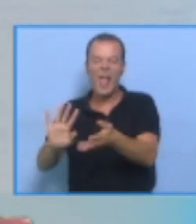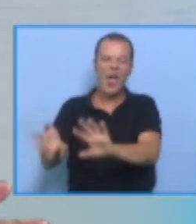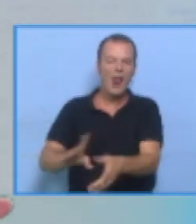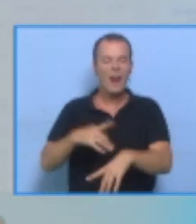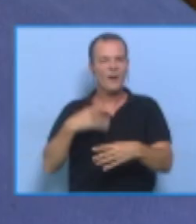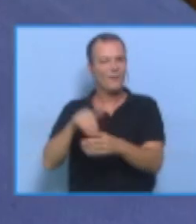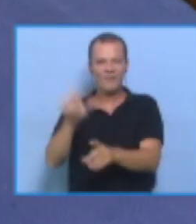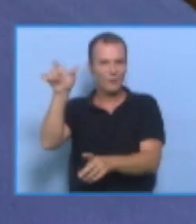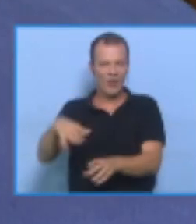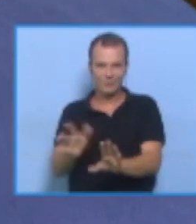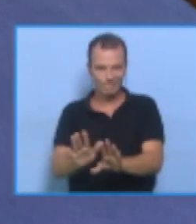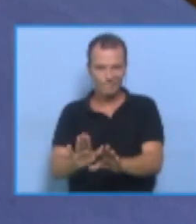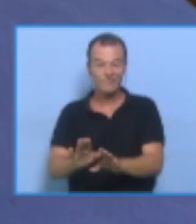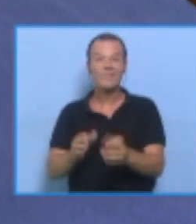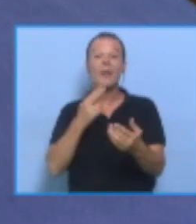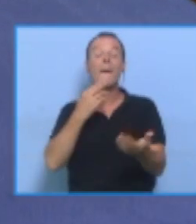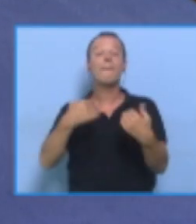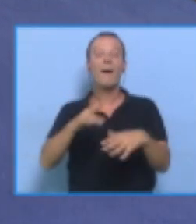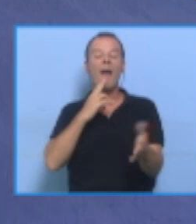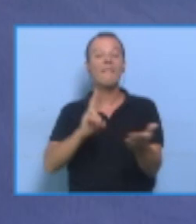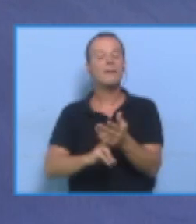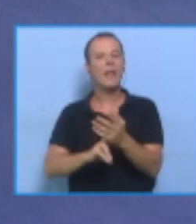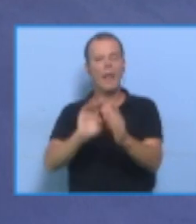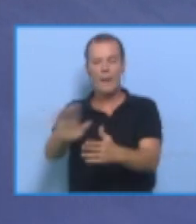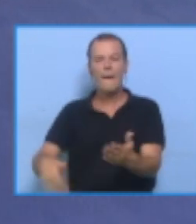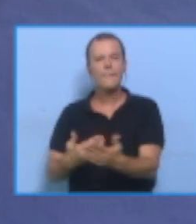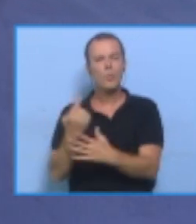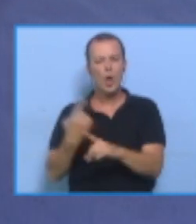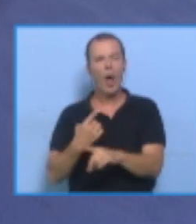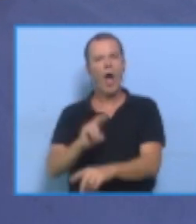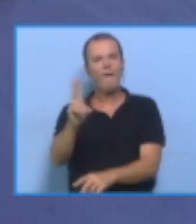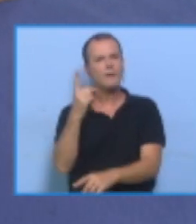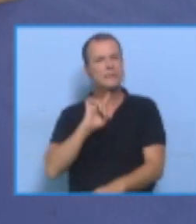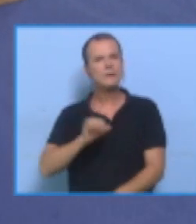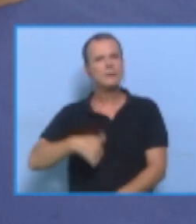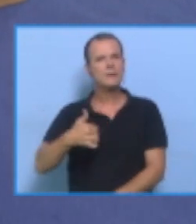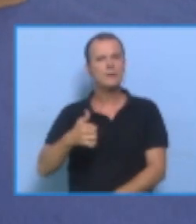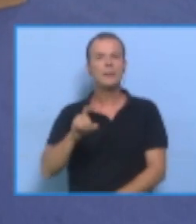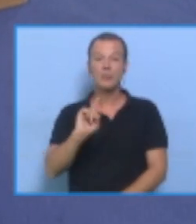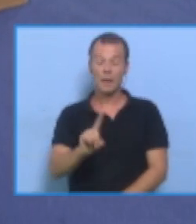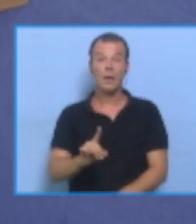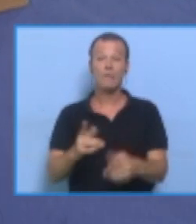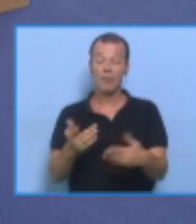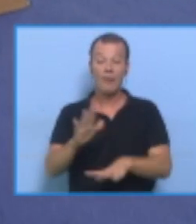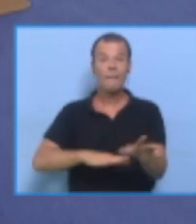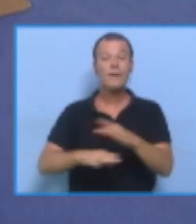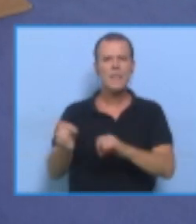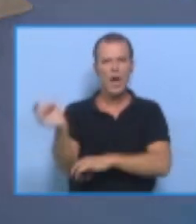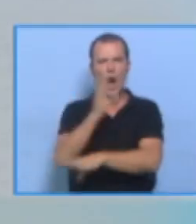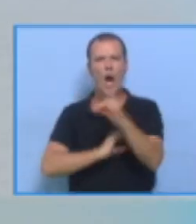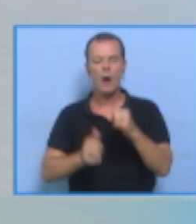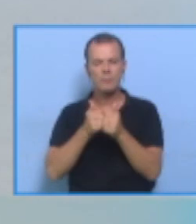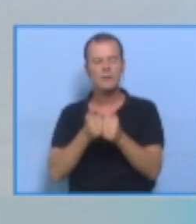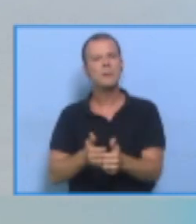vamos votar nela. Mas a verdade é que ela propõe 2 coisas importantíssimas, uma das quais é fazer com que a Europa